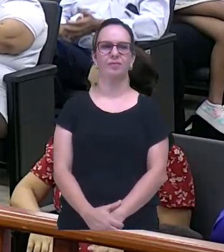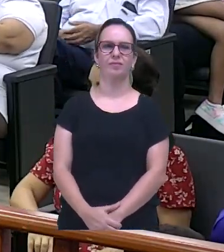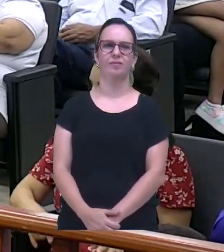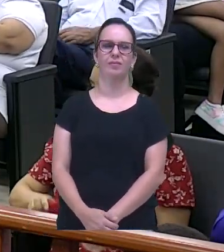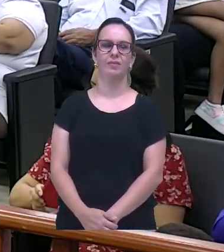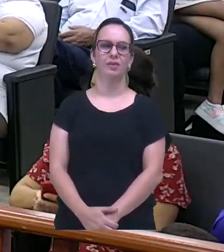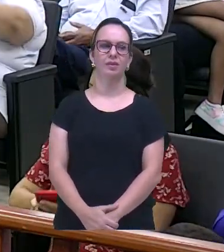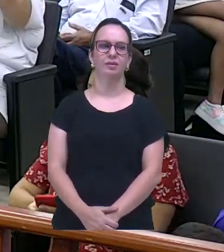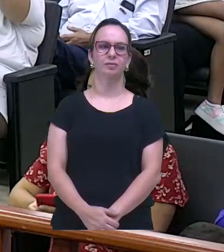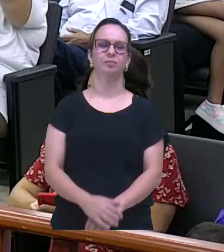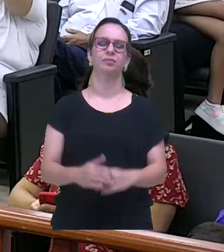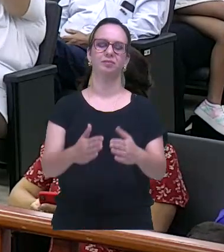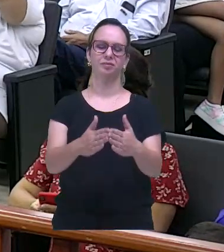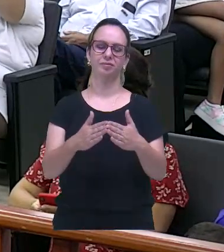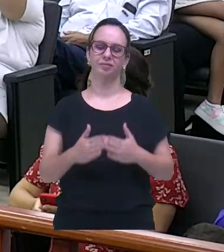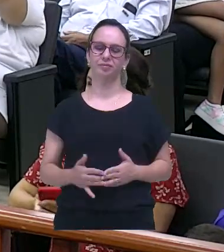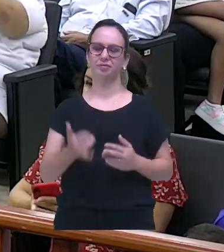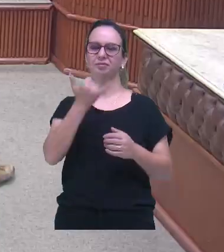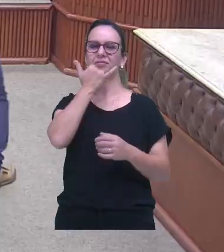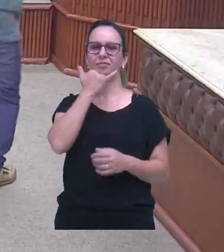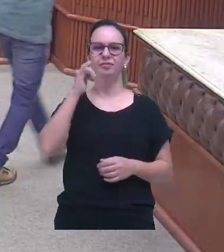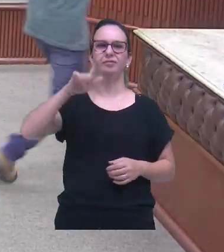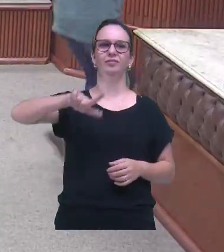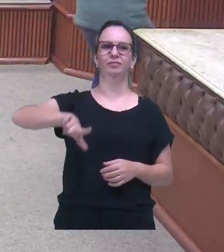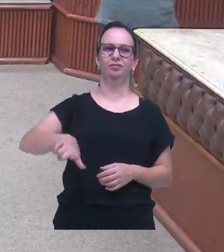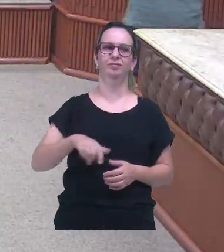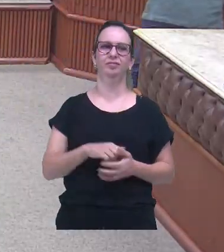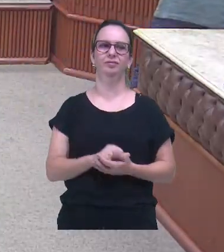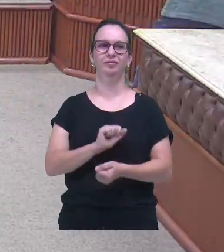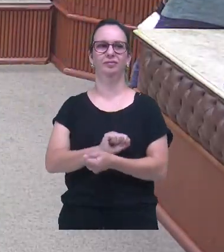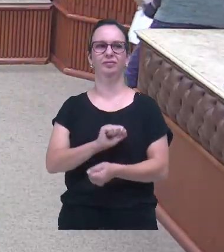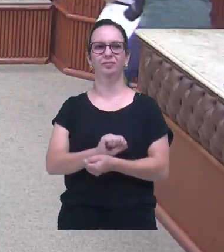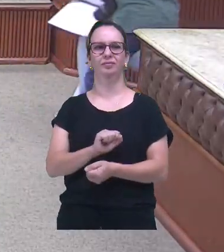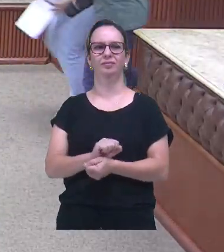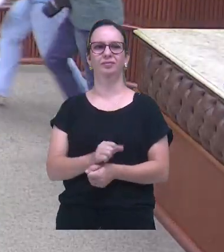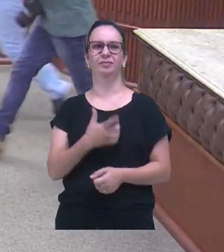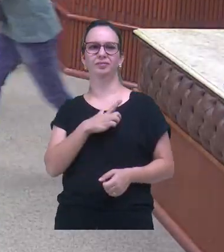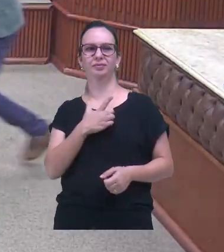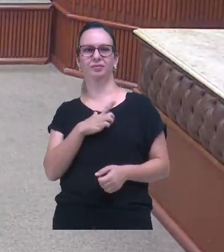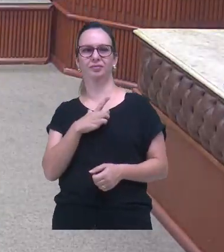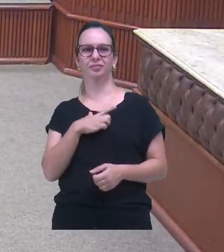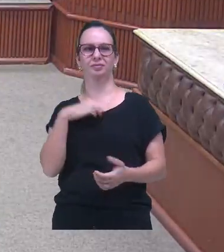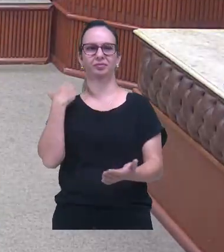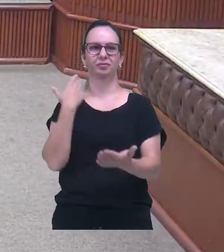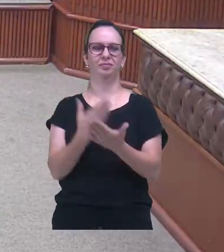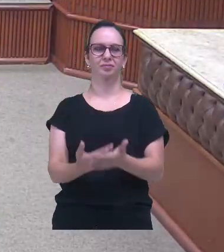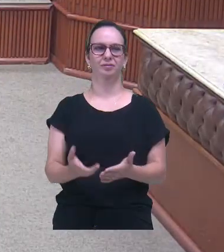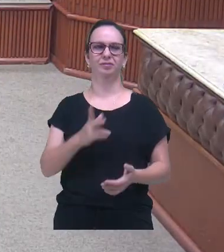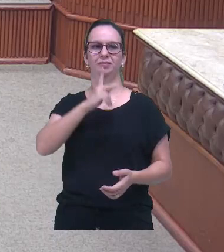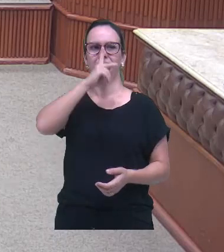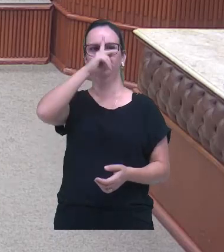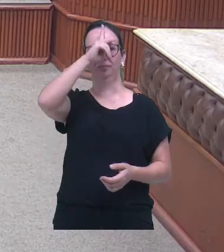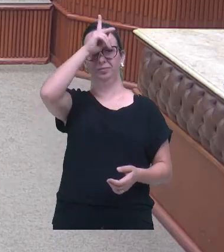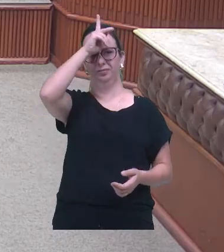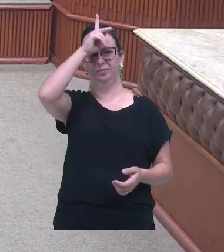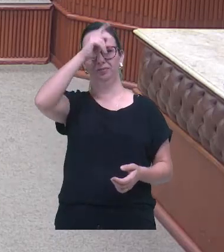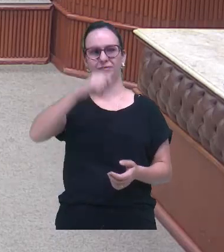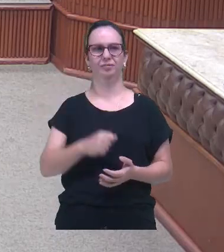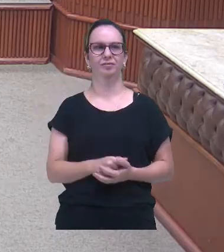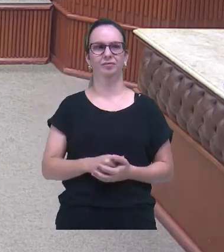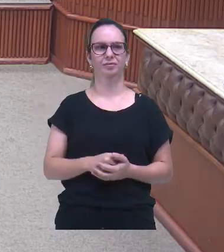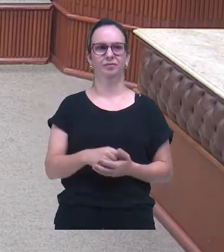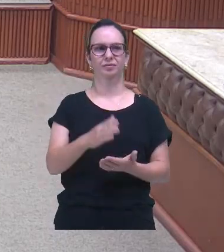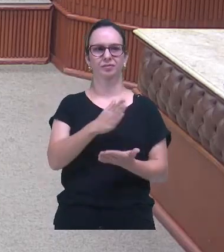Eu peço desculpas mais uma vez e espero que vocês não tenham gastado toda a energia no início